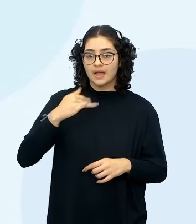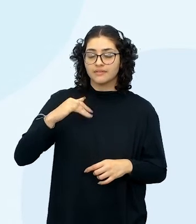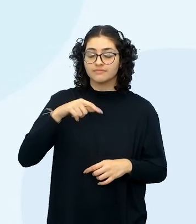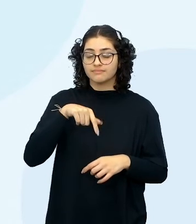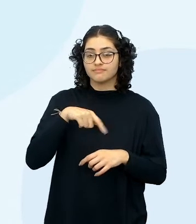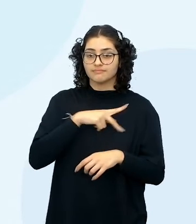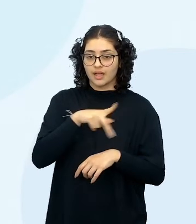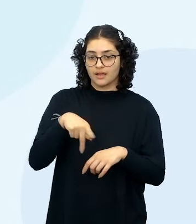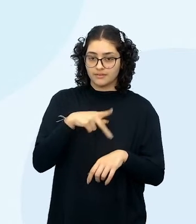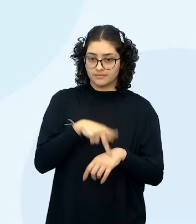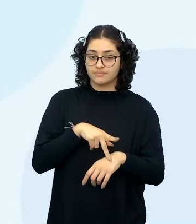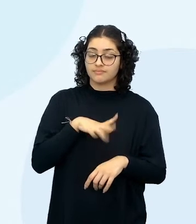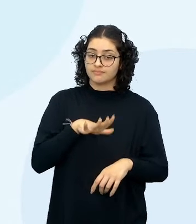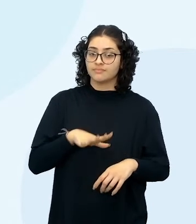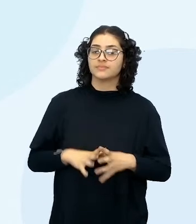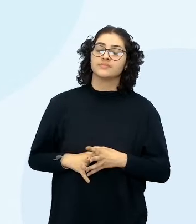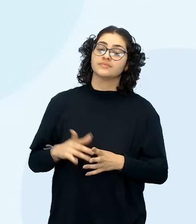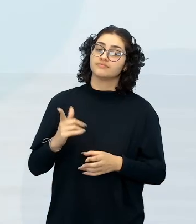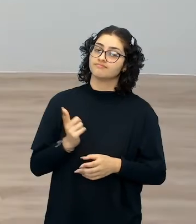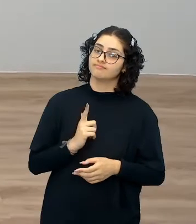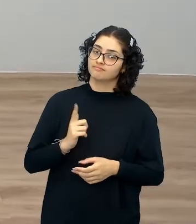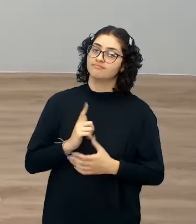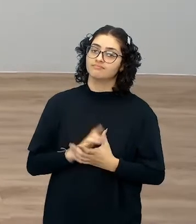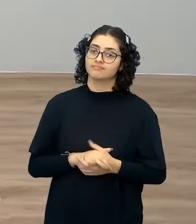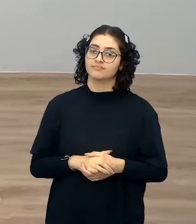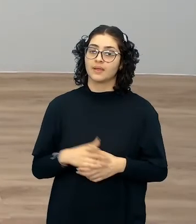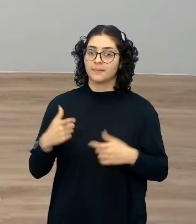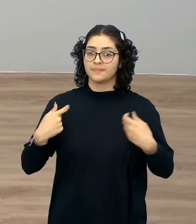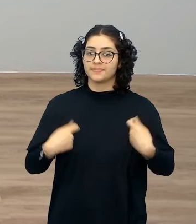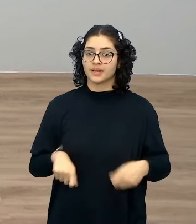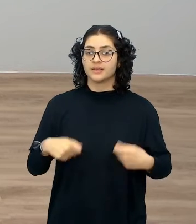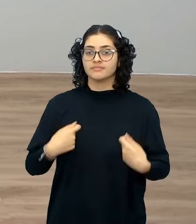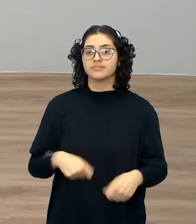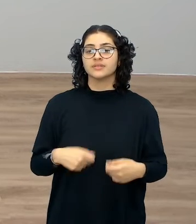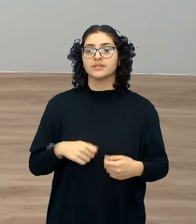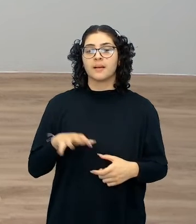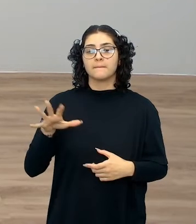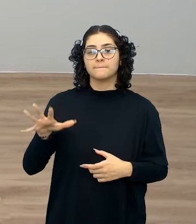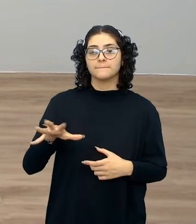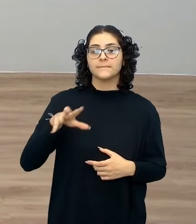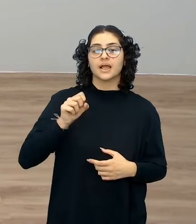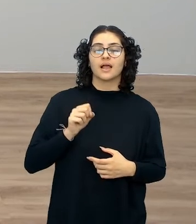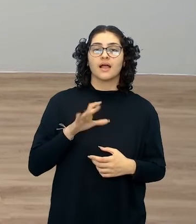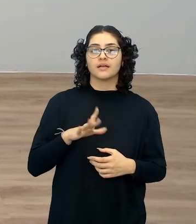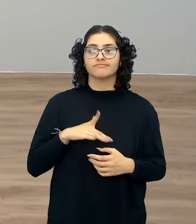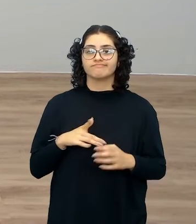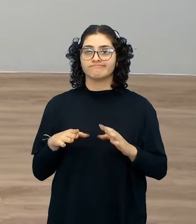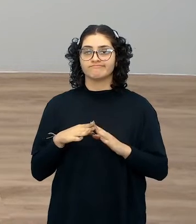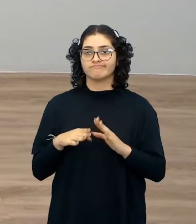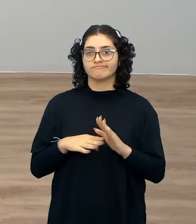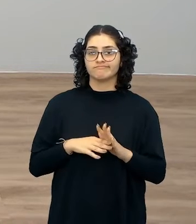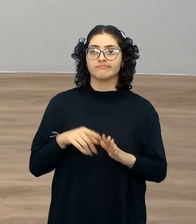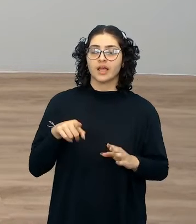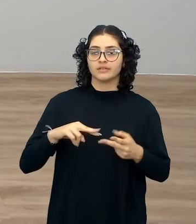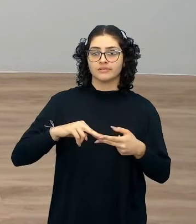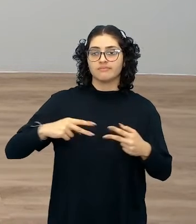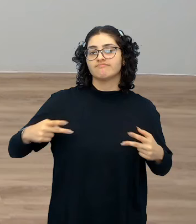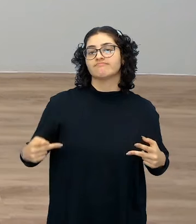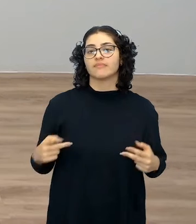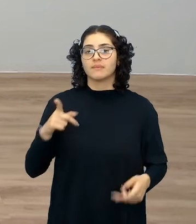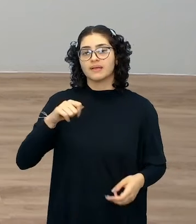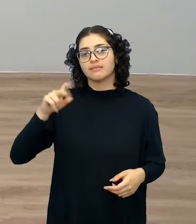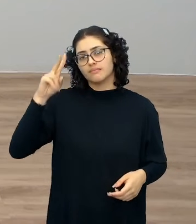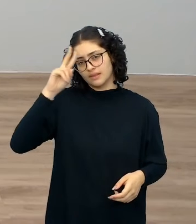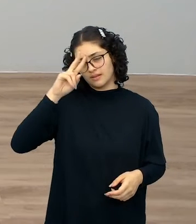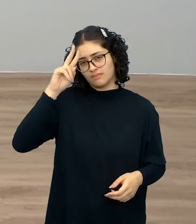E apesar disso, né, a gente precisa então resgatar essas questões aí genéticas para a gente